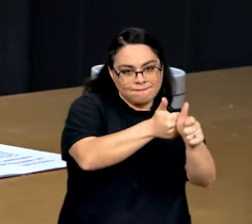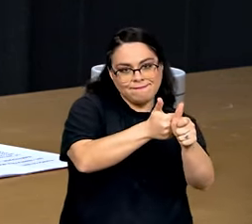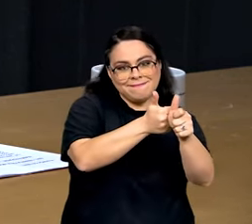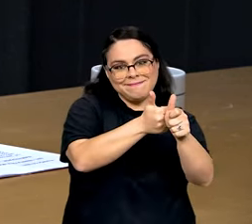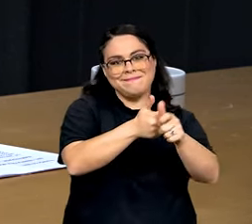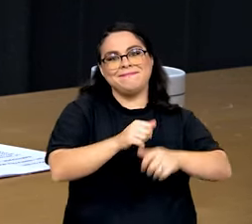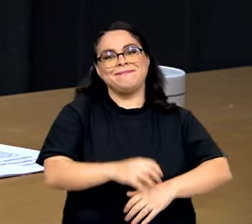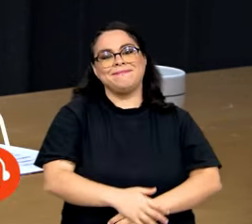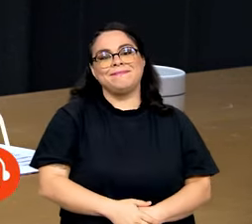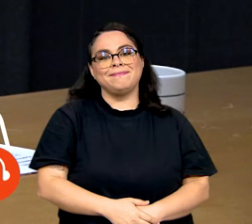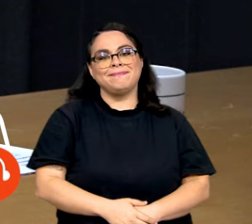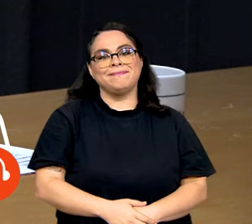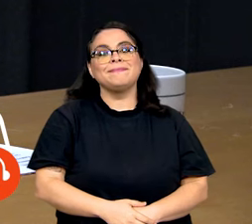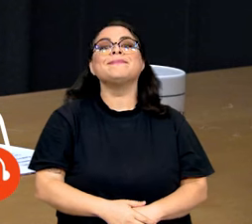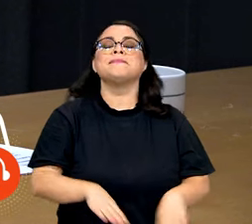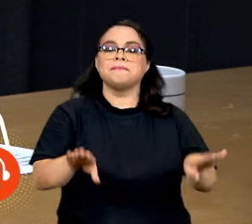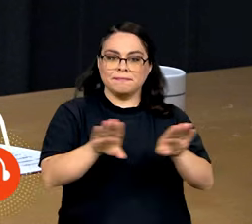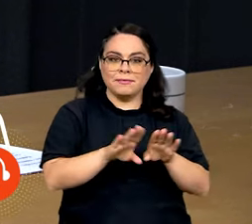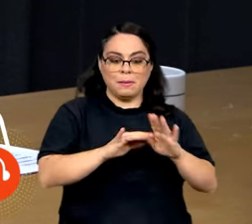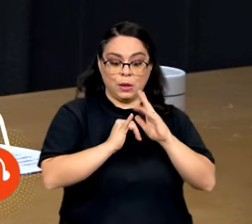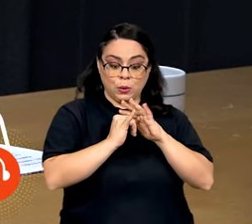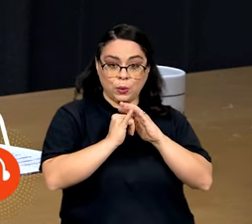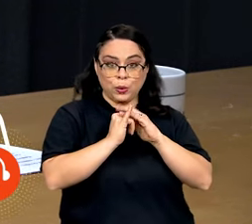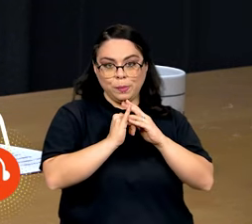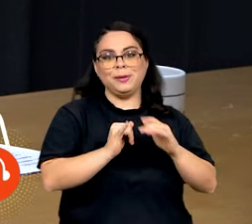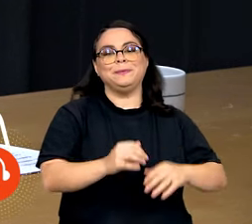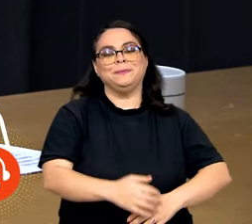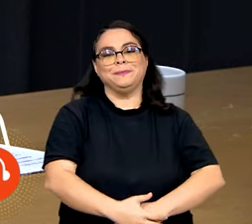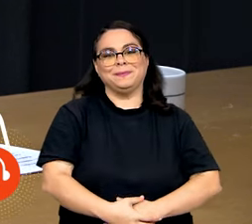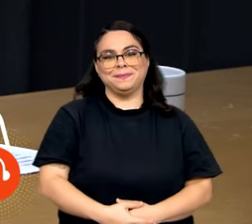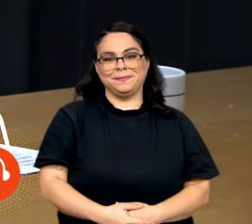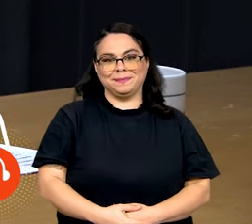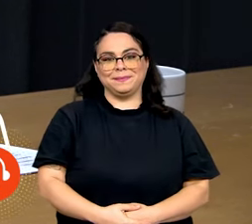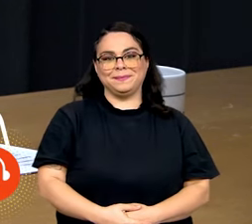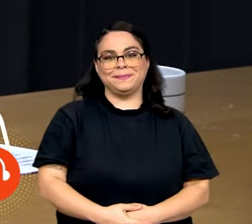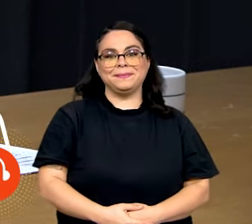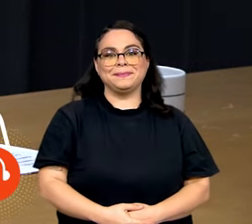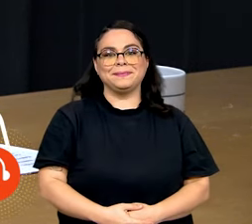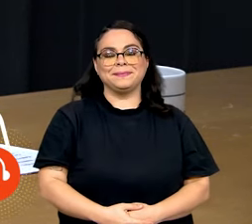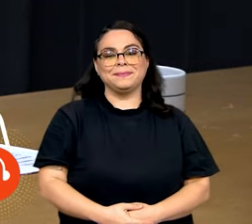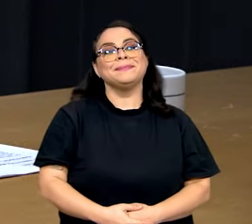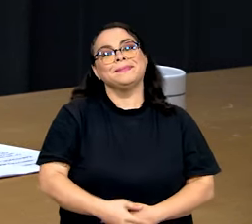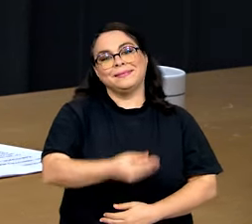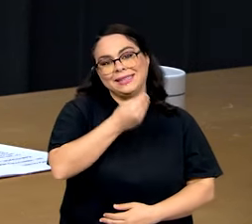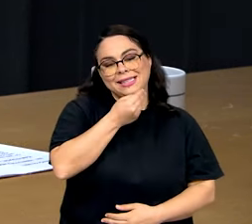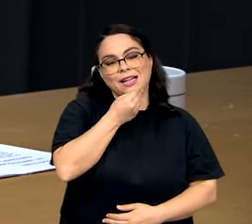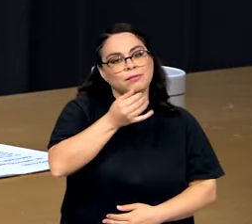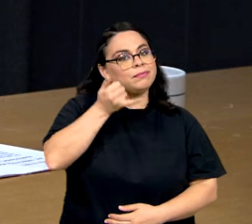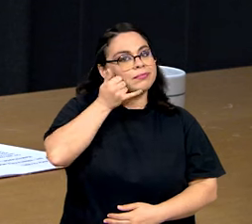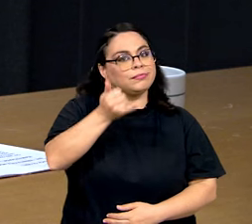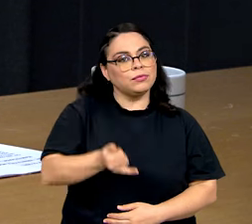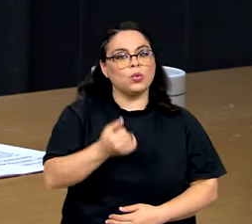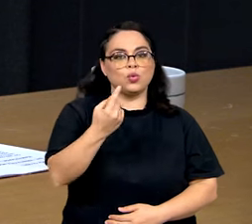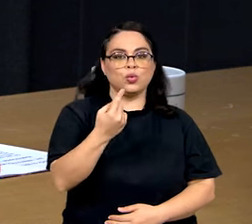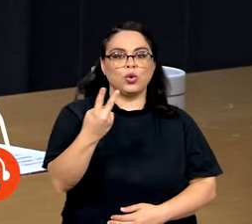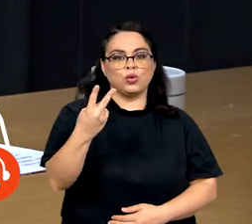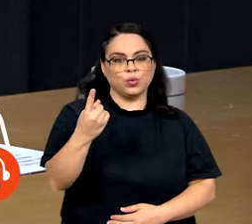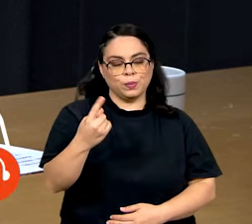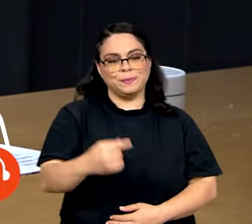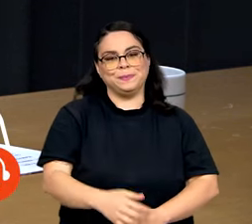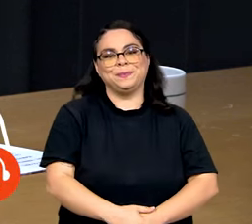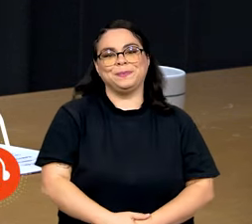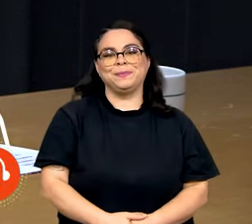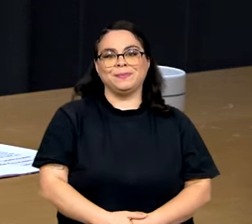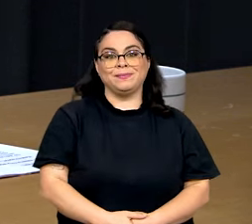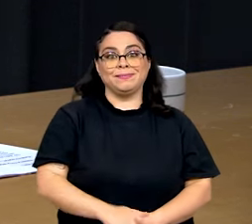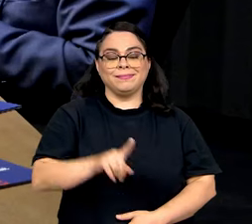pelo @md goov BR e pelo YouTube no @m desenvolvimento e claro o disque social 1